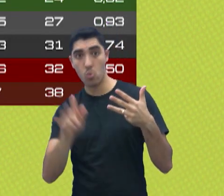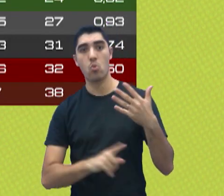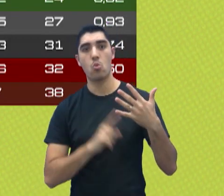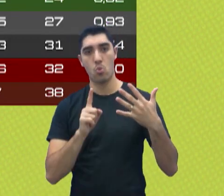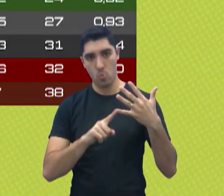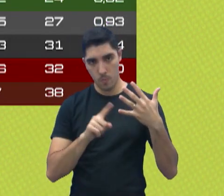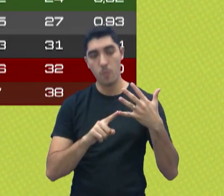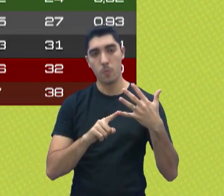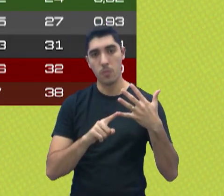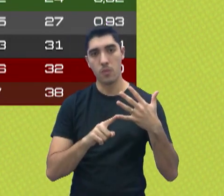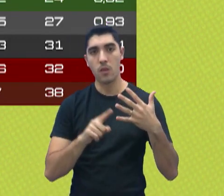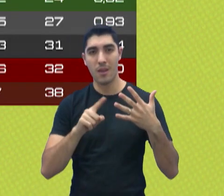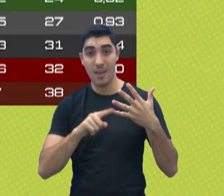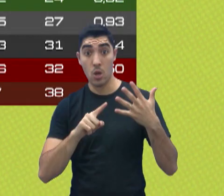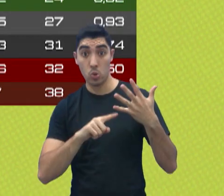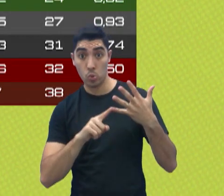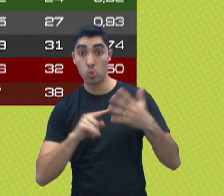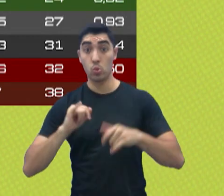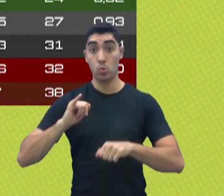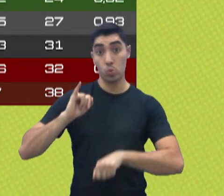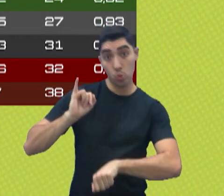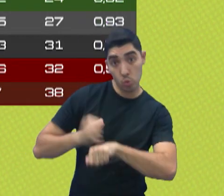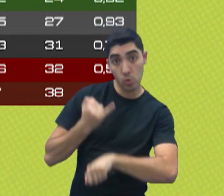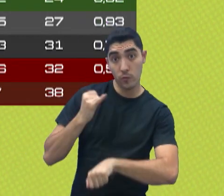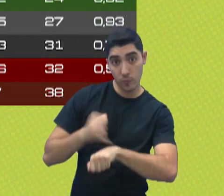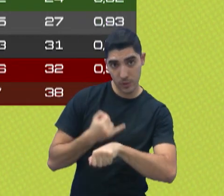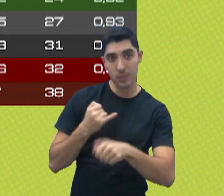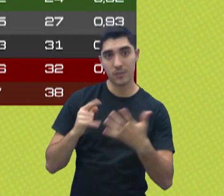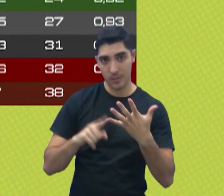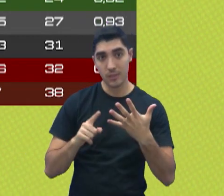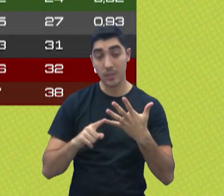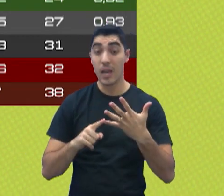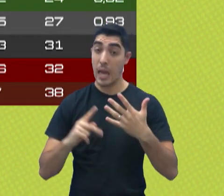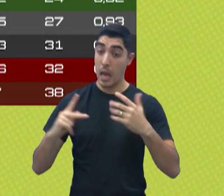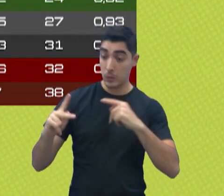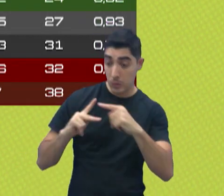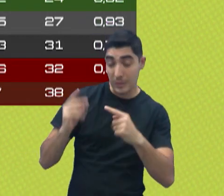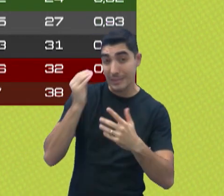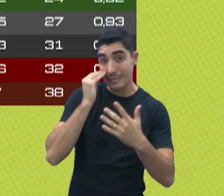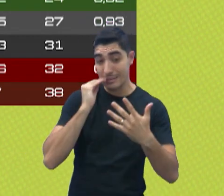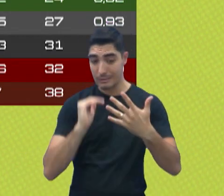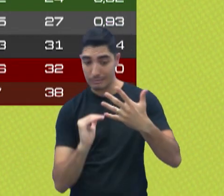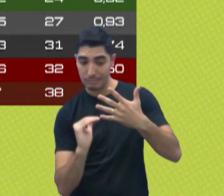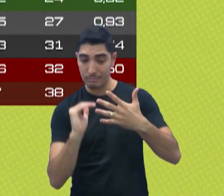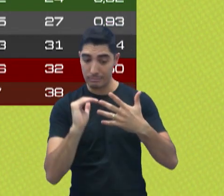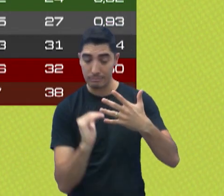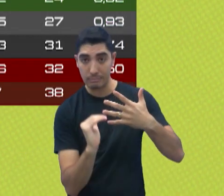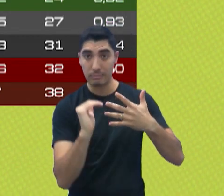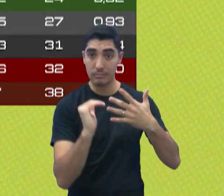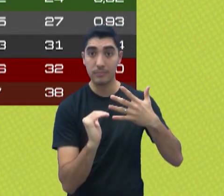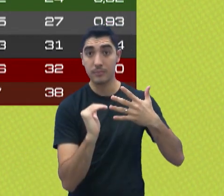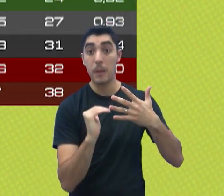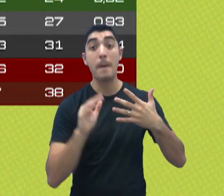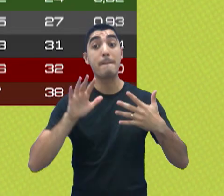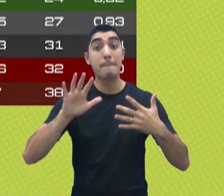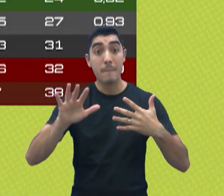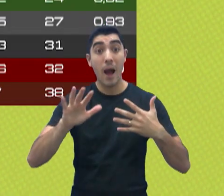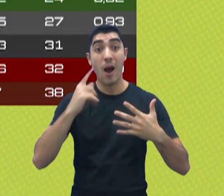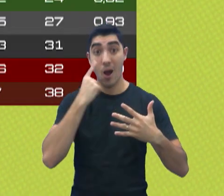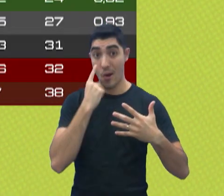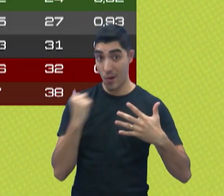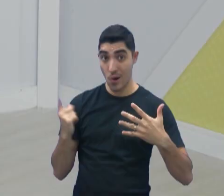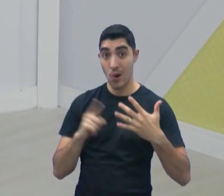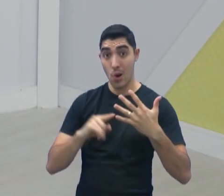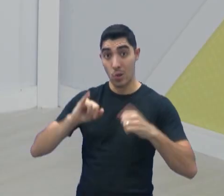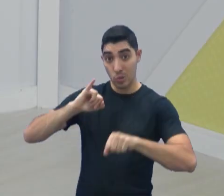bem, ó, o Joinville é o 10º colocado e a briga do São José vai ser ali, ó, Joinville até mesmo com Guarulhos. Só que as equipes, olha só, já estão mais distanciadas